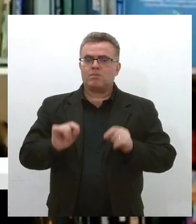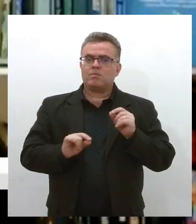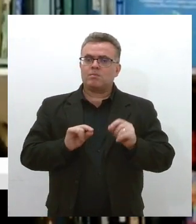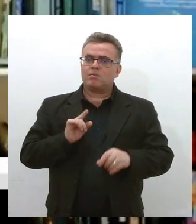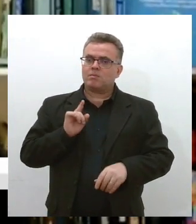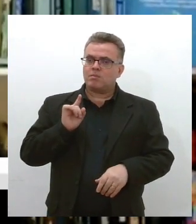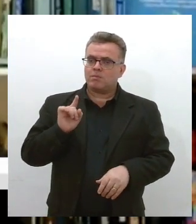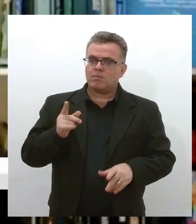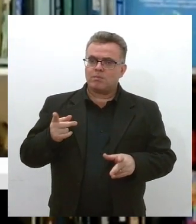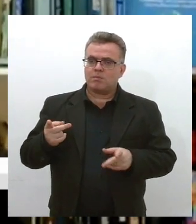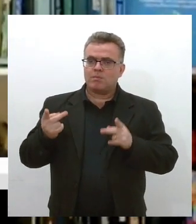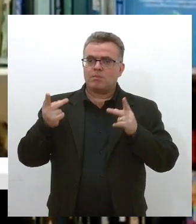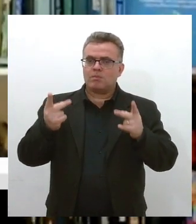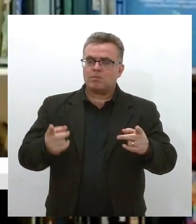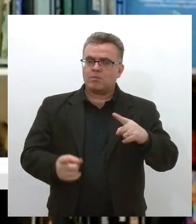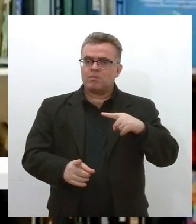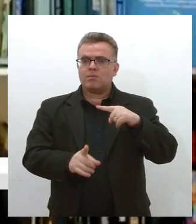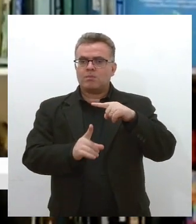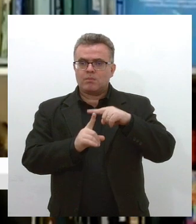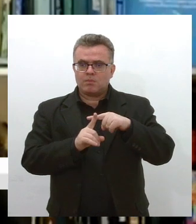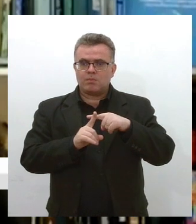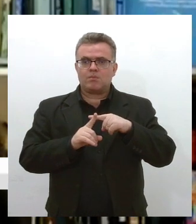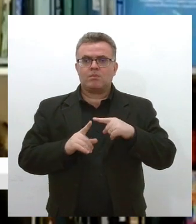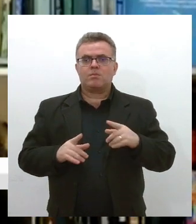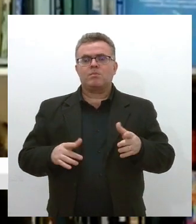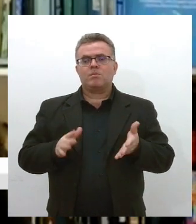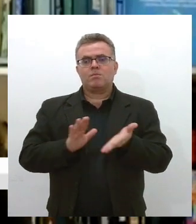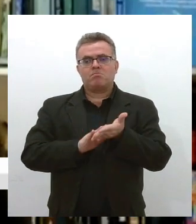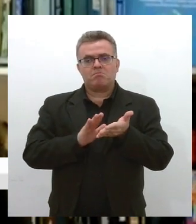visitam cemitérios, eles fazem rituais, né?